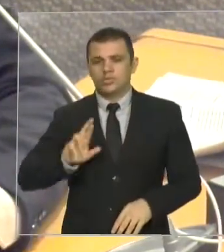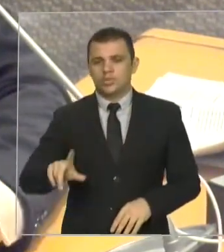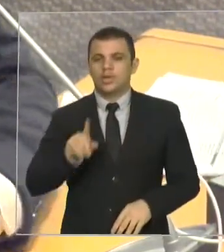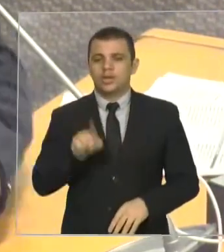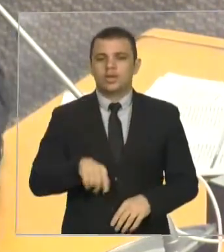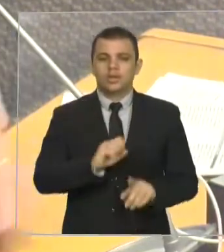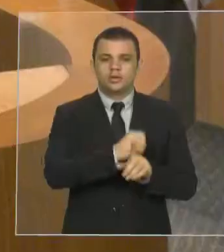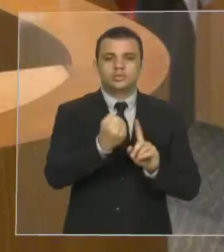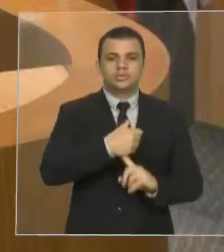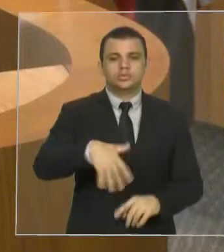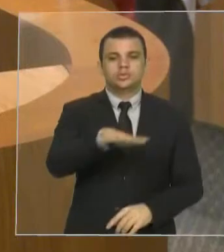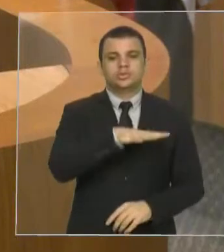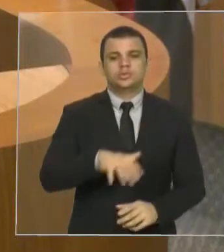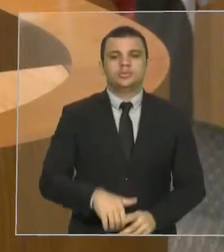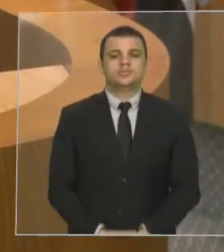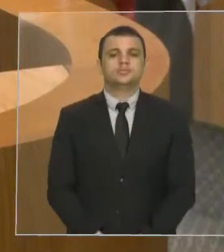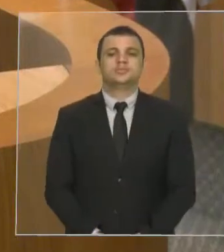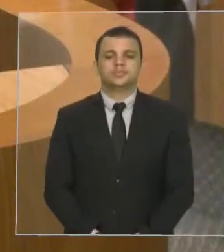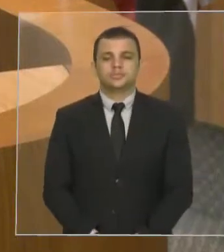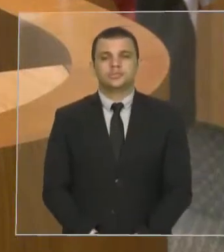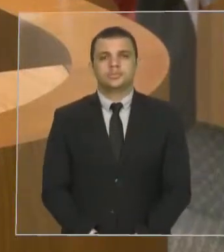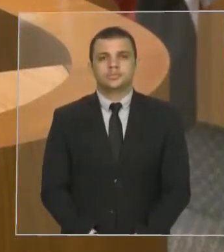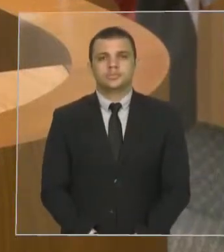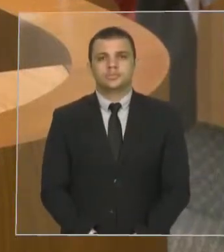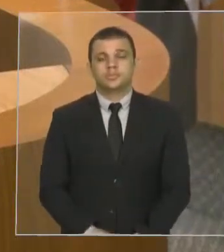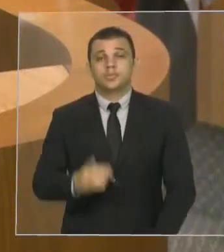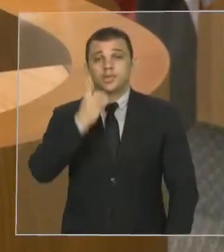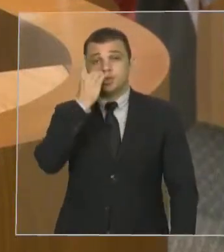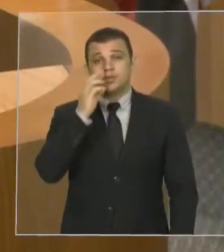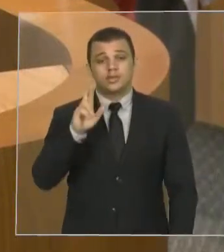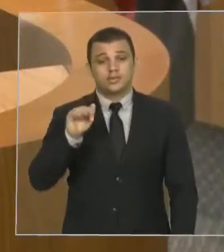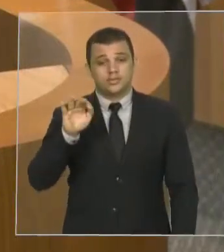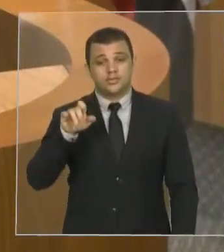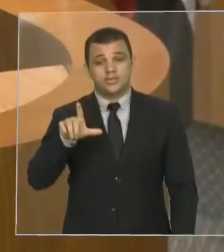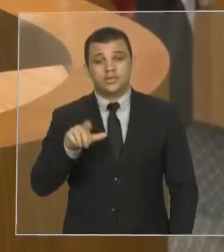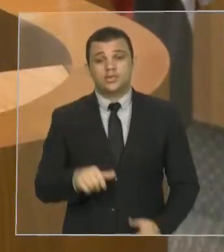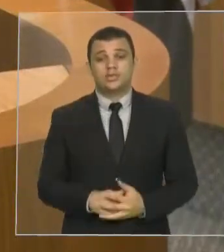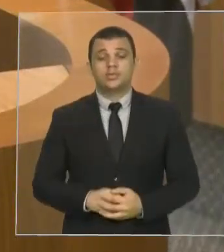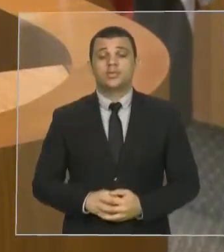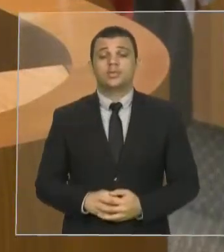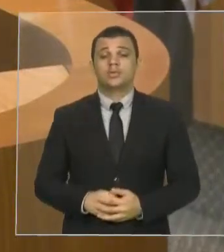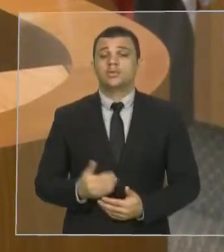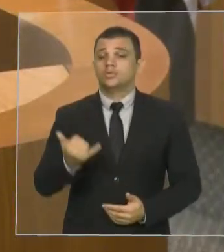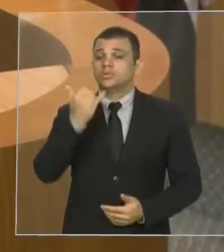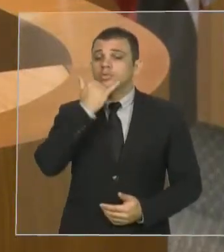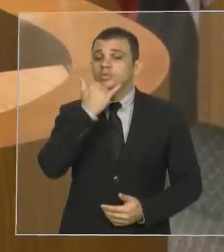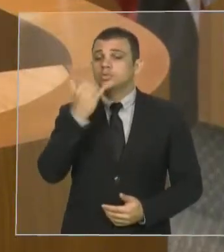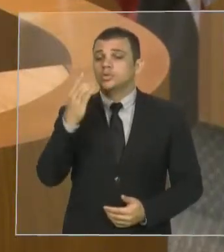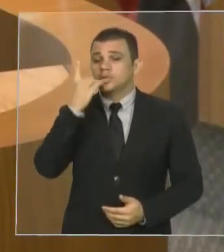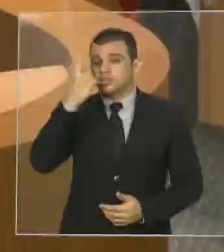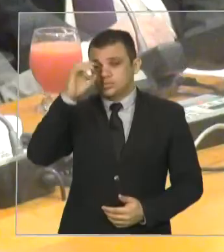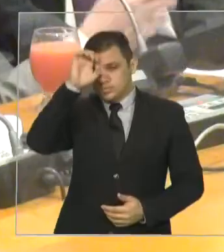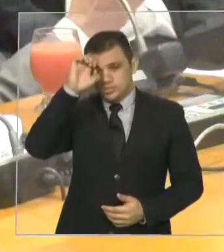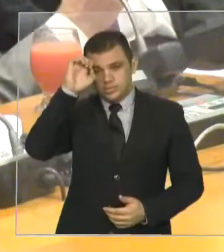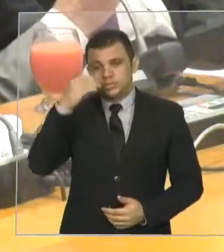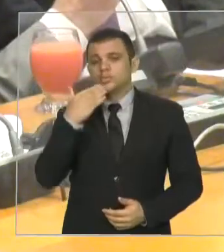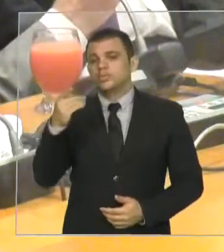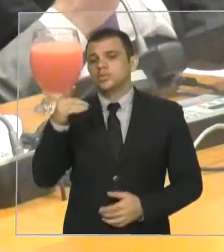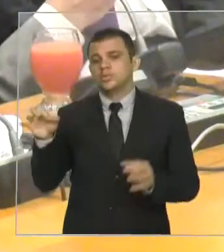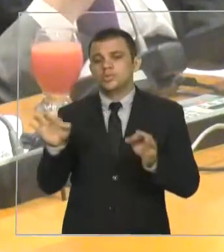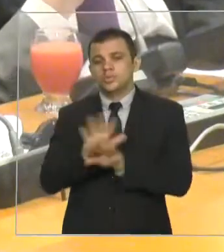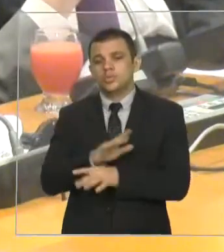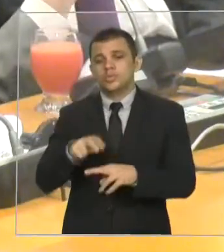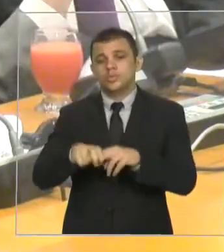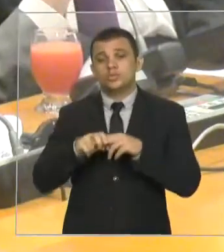Deputado Rafael, Vossa Excelência reforça meus argumentos. Deputado Braide, permita interrompê-lo, só para pedir que Vossa Excelência conclua,